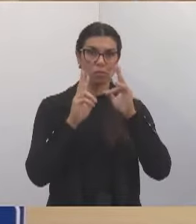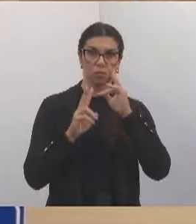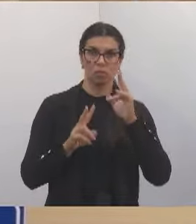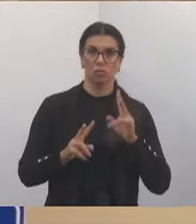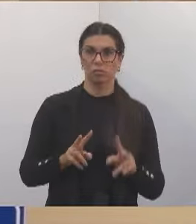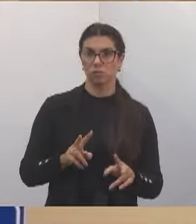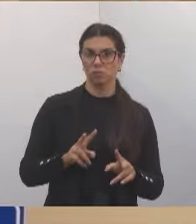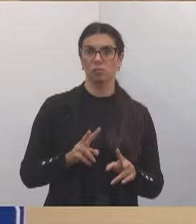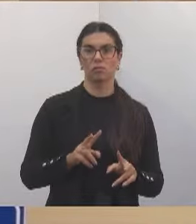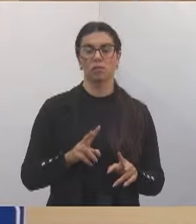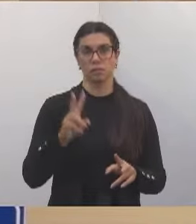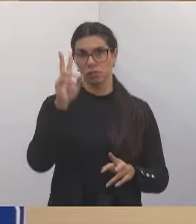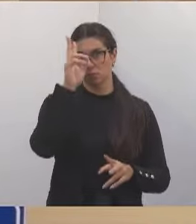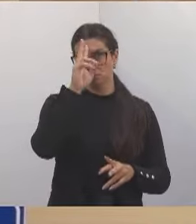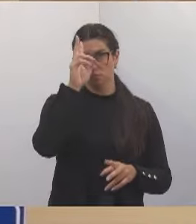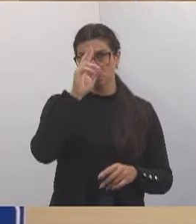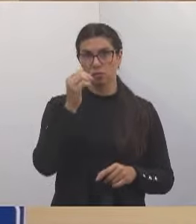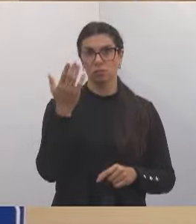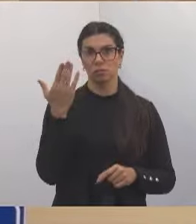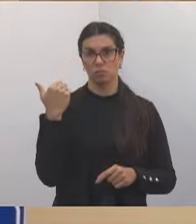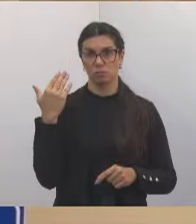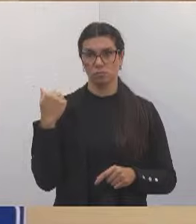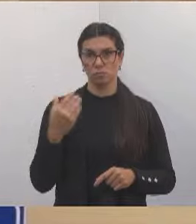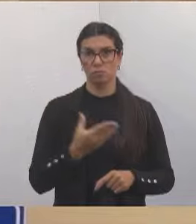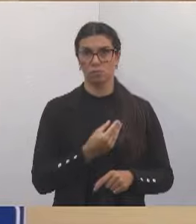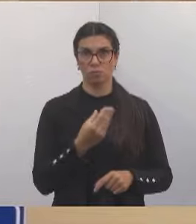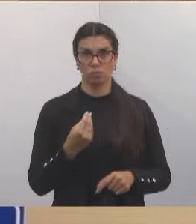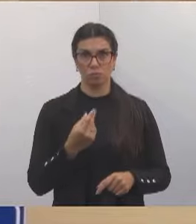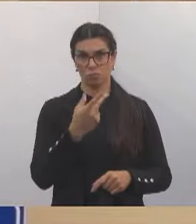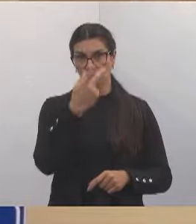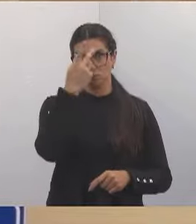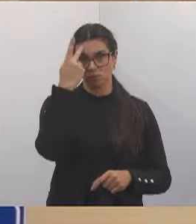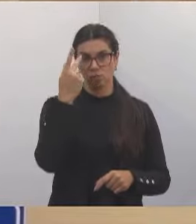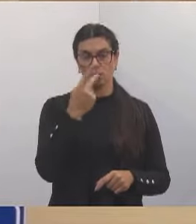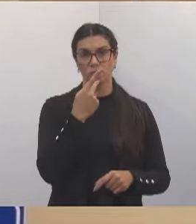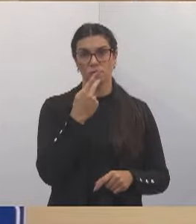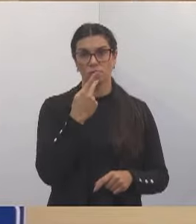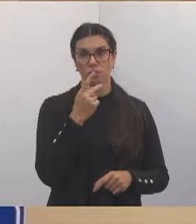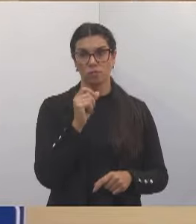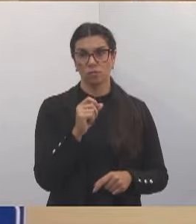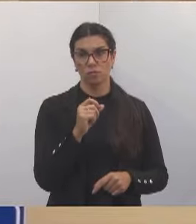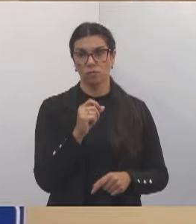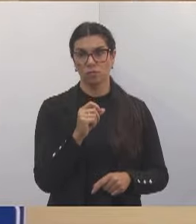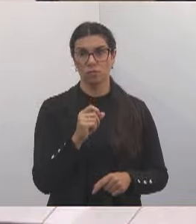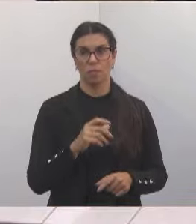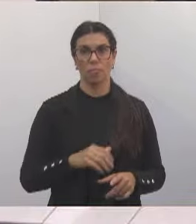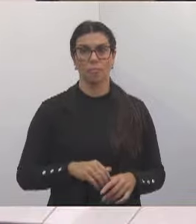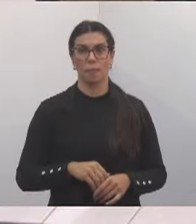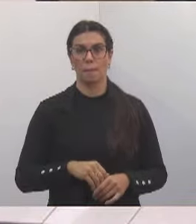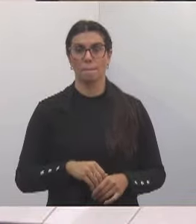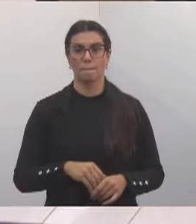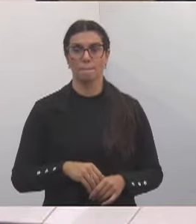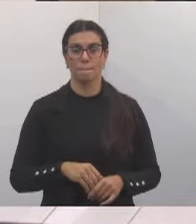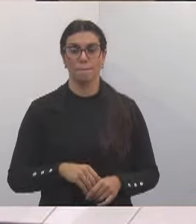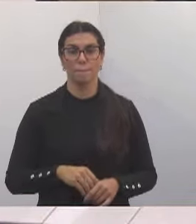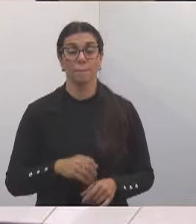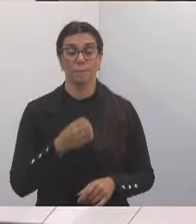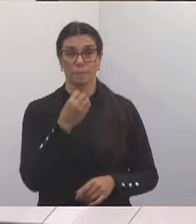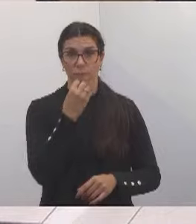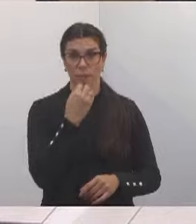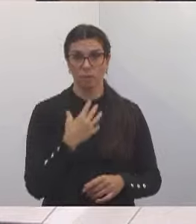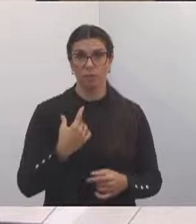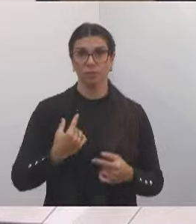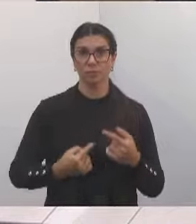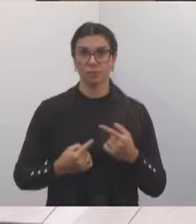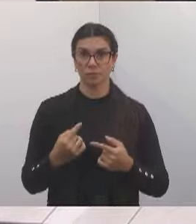de histórias do passado, a gente vê muita gente falando que... Quer falar, Flavinho? Quero. É bom discutir o